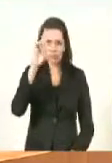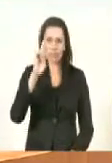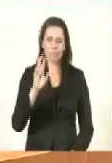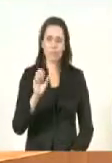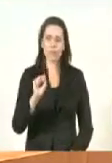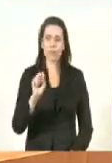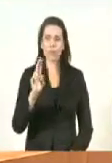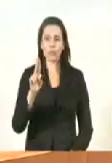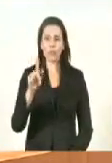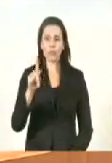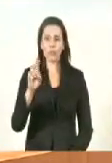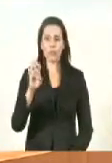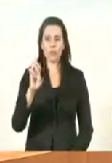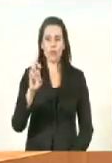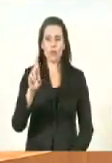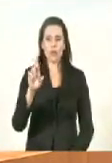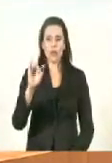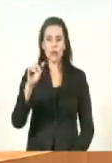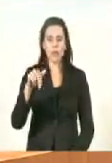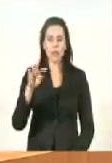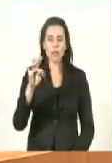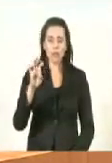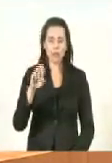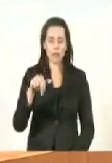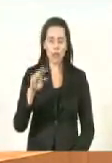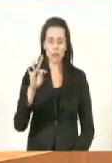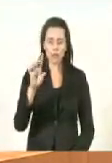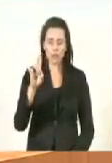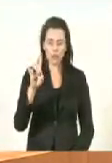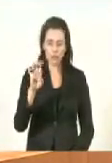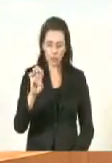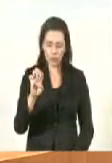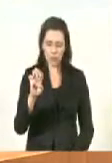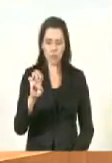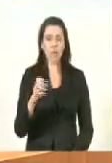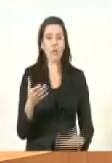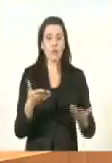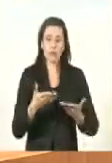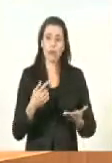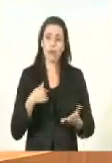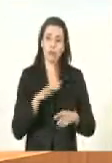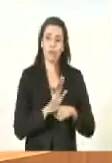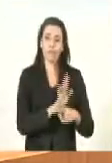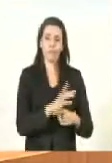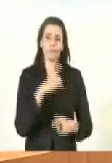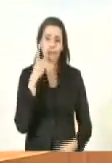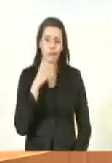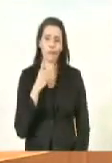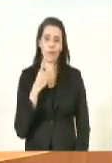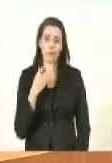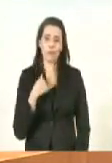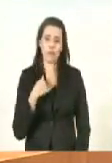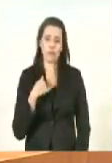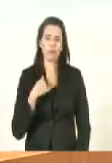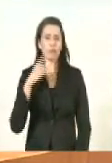sugestões do Fórum, do SEBRAE, de todos os deputados, prefeitos que estiveram presentes, nós